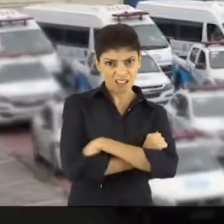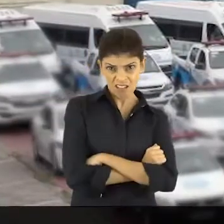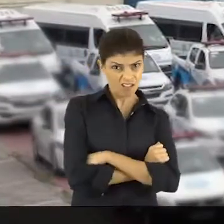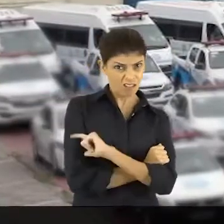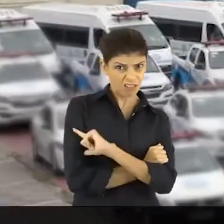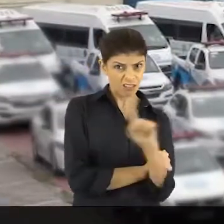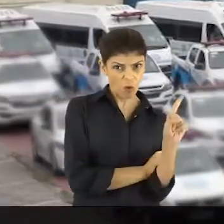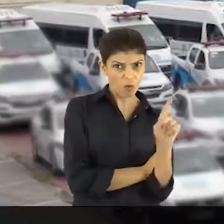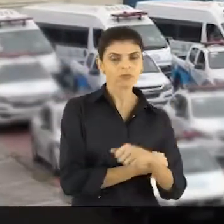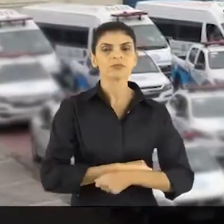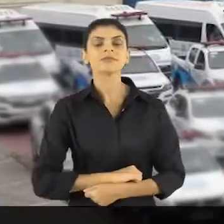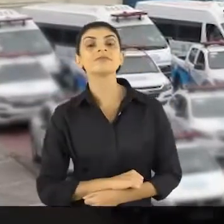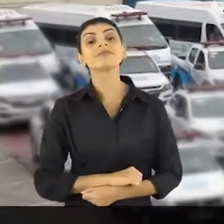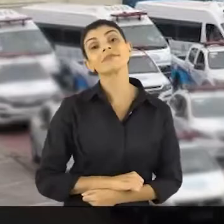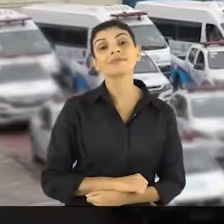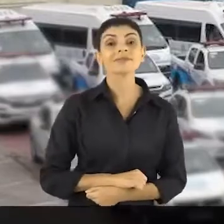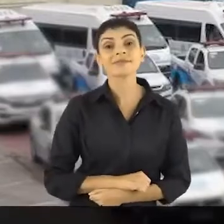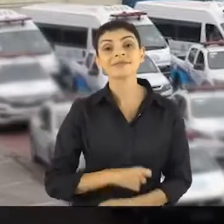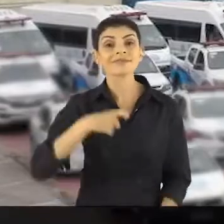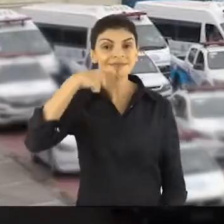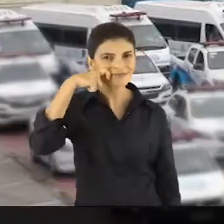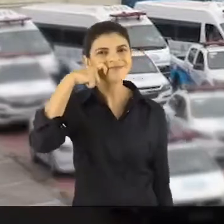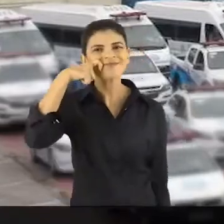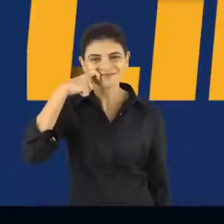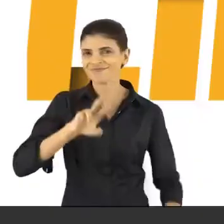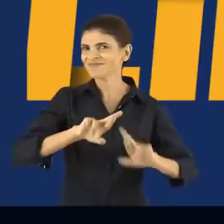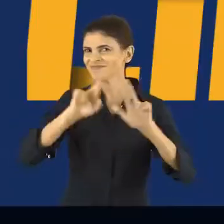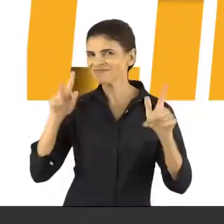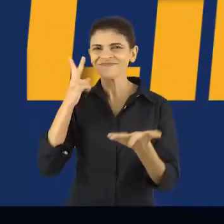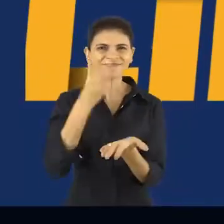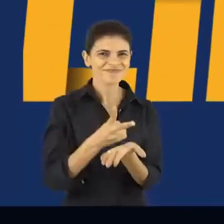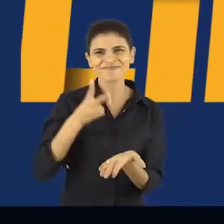firmeza. Aqui, ninguém vai ficar de braço cruzado.